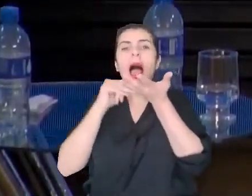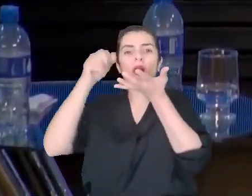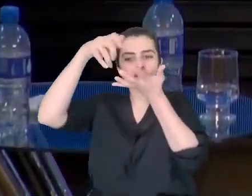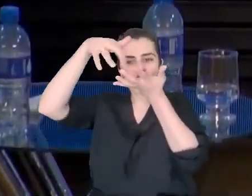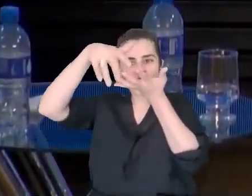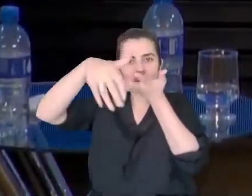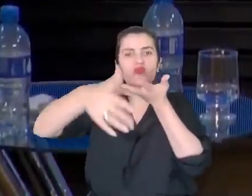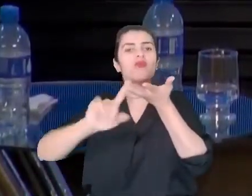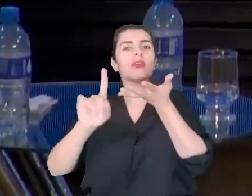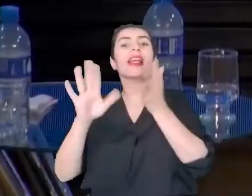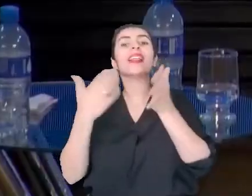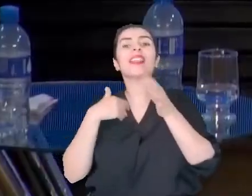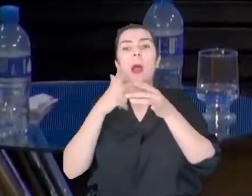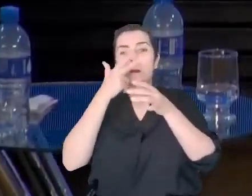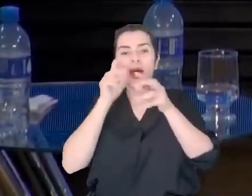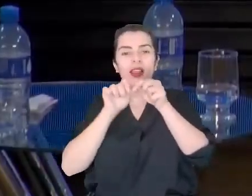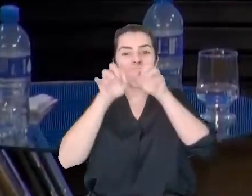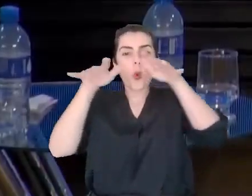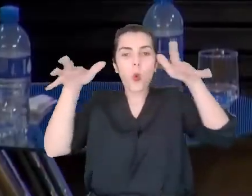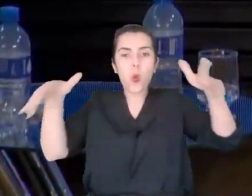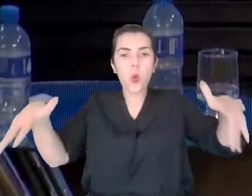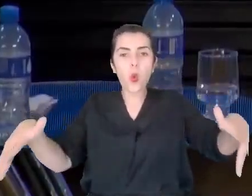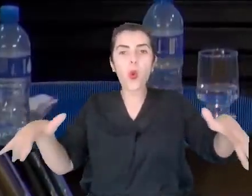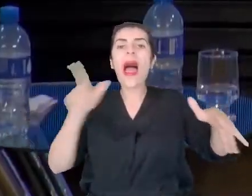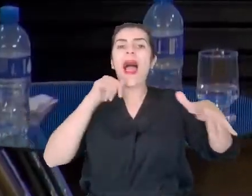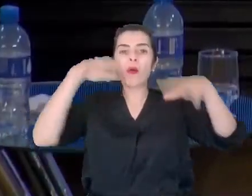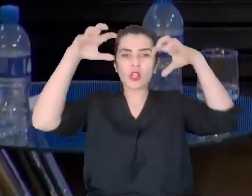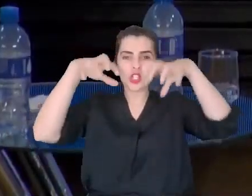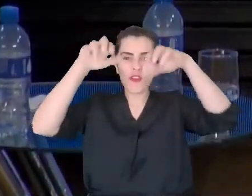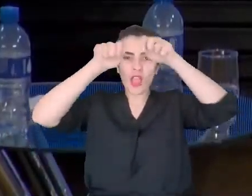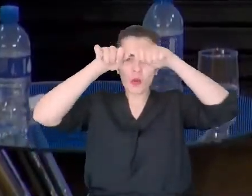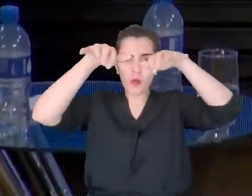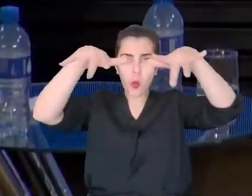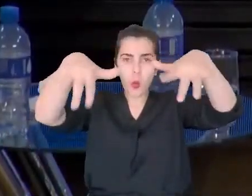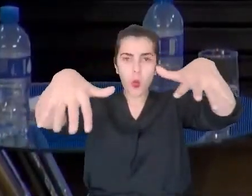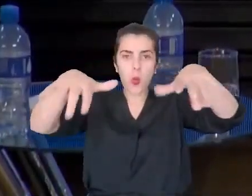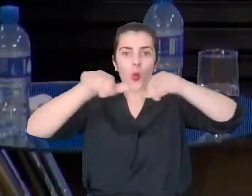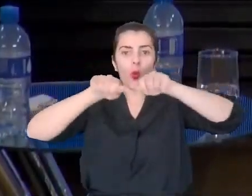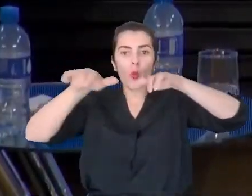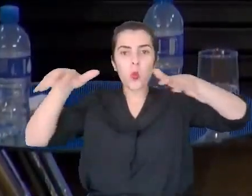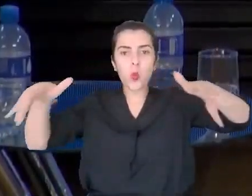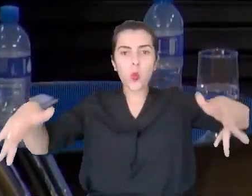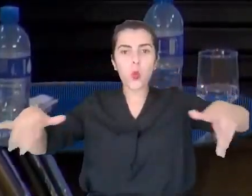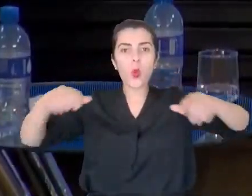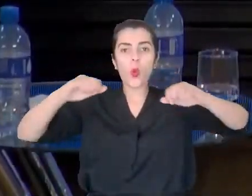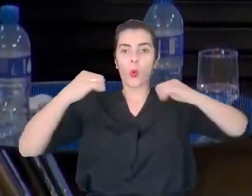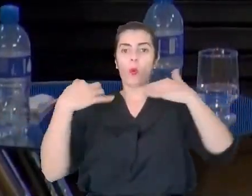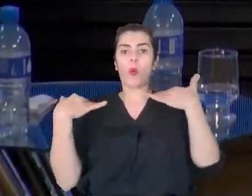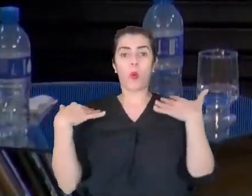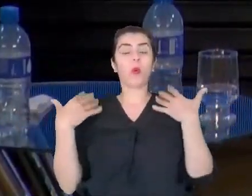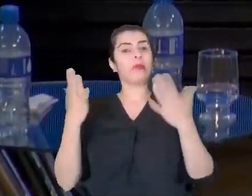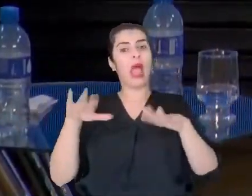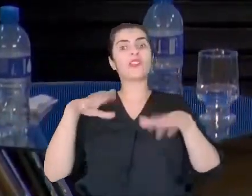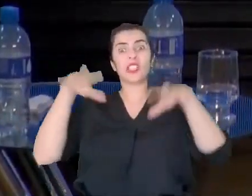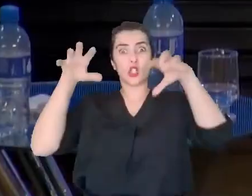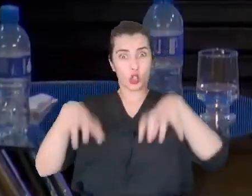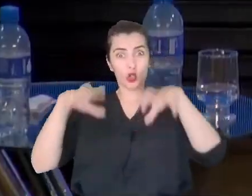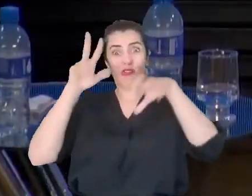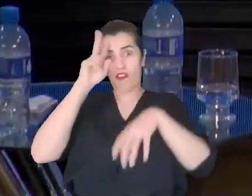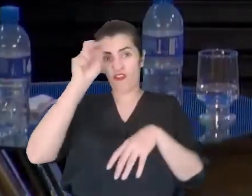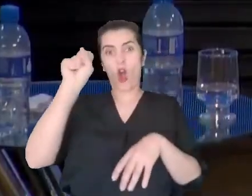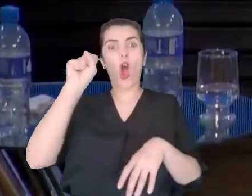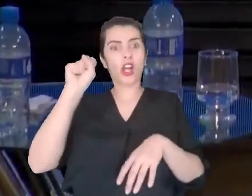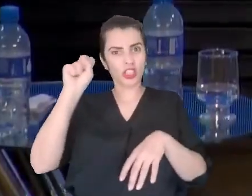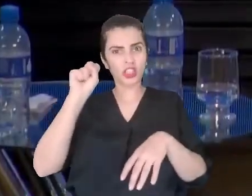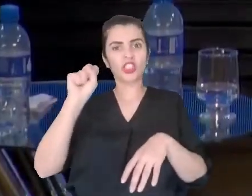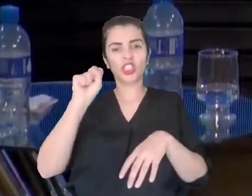escoamento superficial é bem adequado, sem ravinamento. Então, com chuvas até importantes, se a